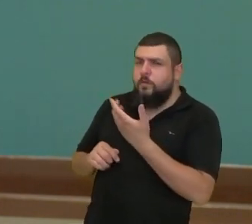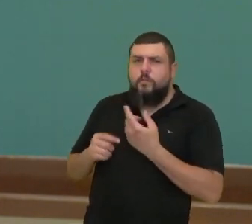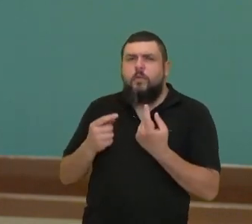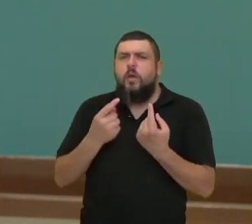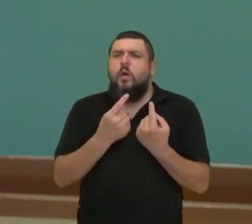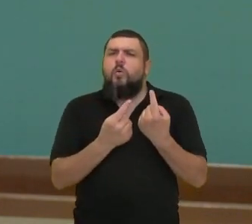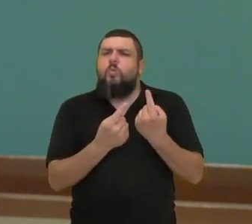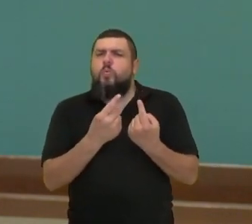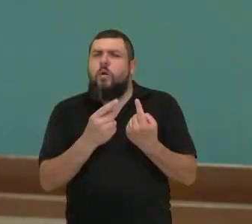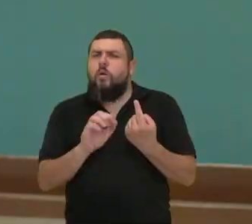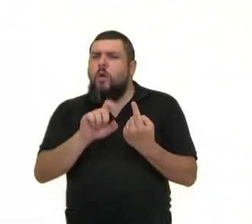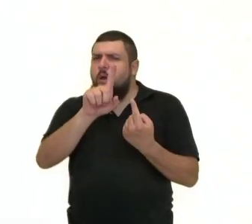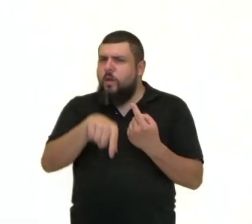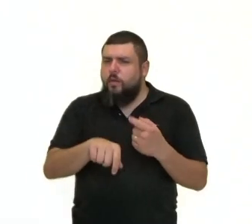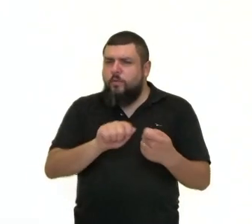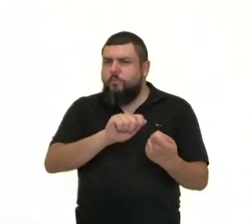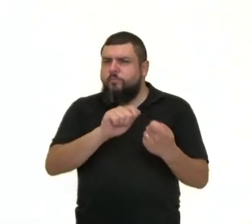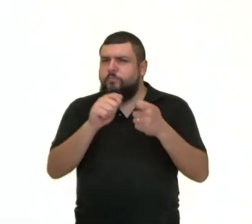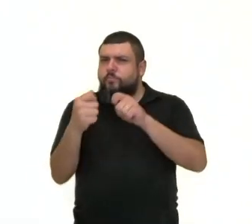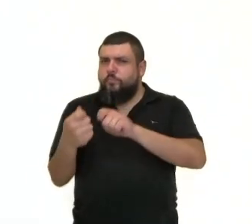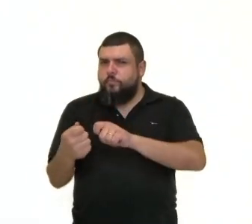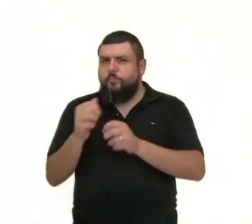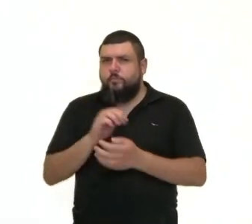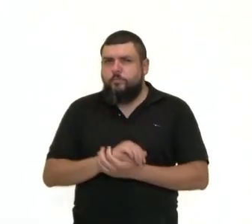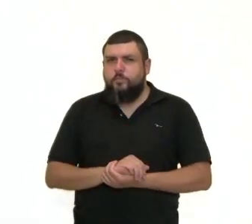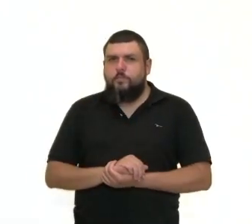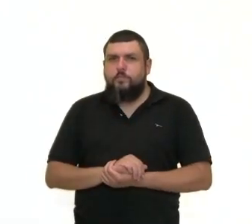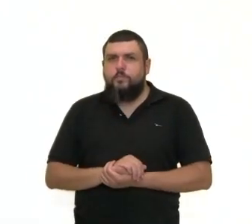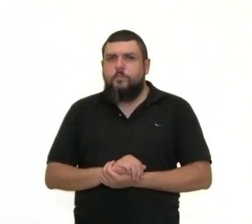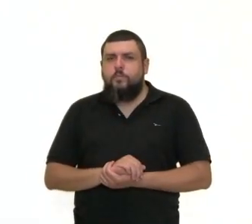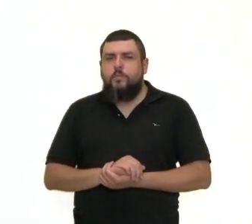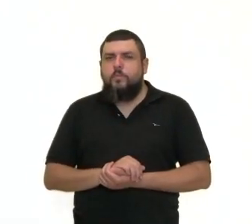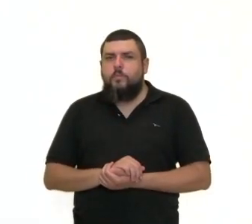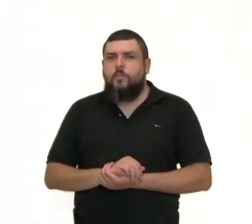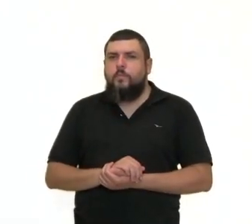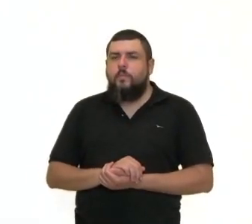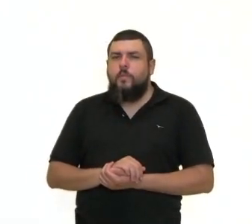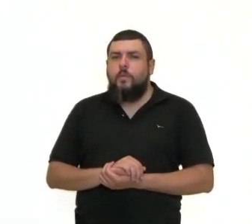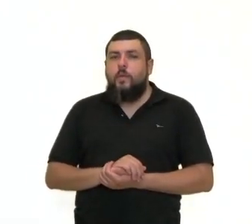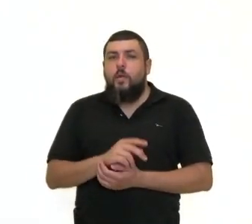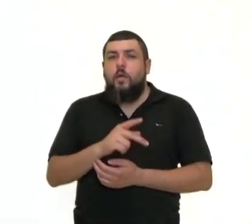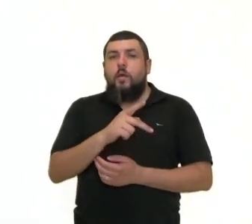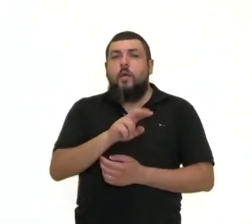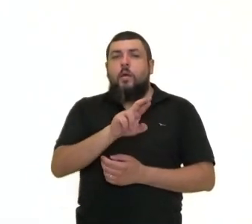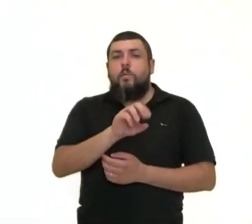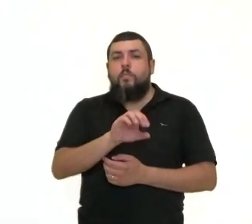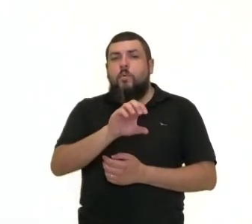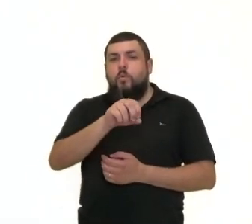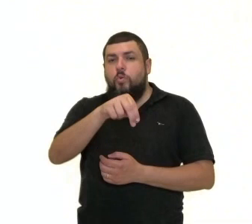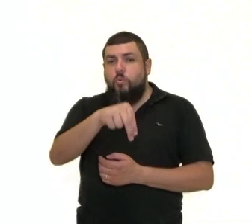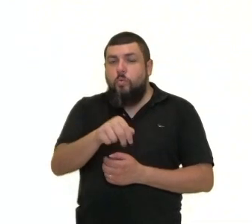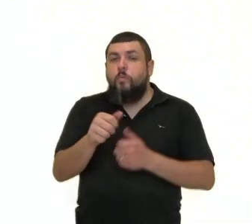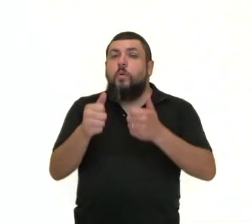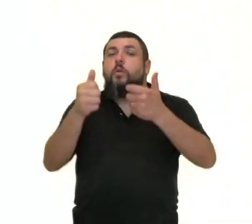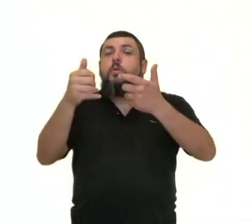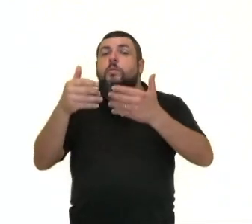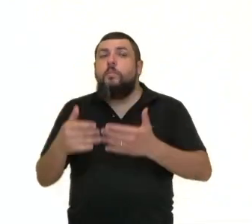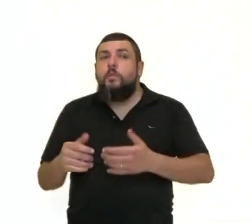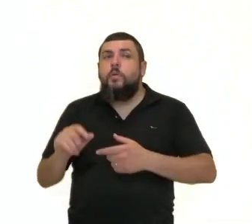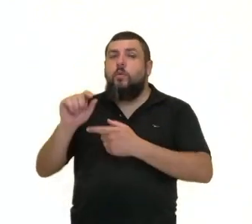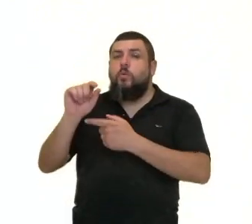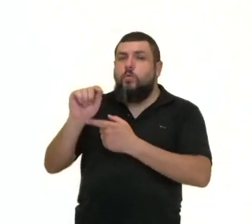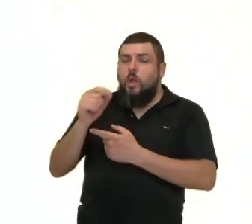indicam paráfrase? Vamos lá. O PROCON de São Paulo explica que eu vou introduzir uma